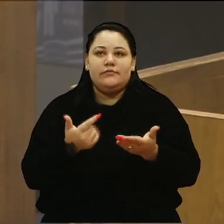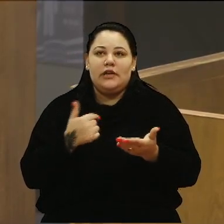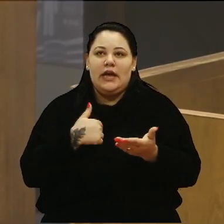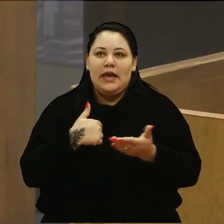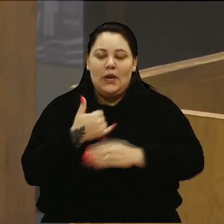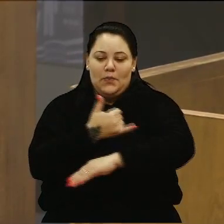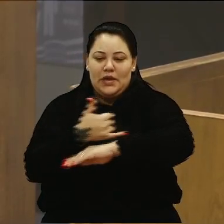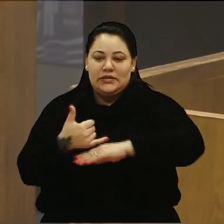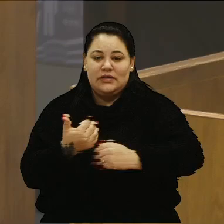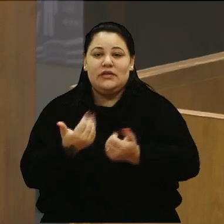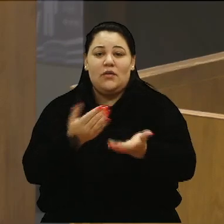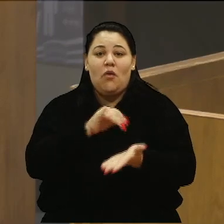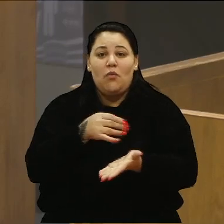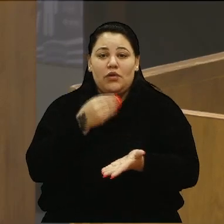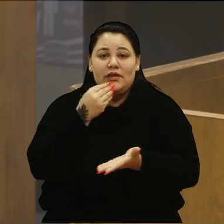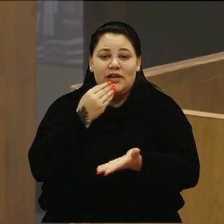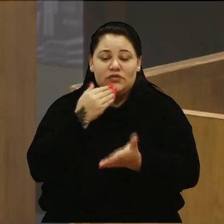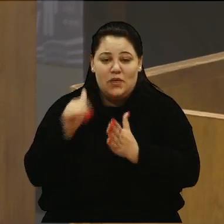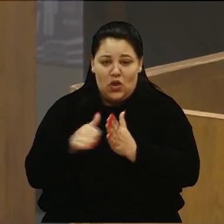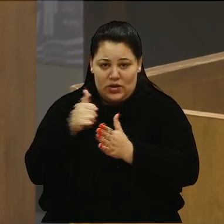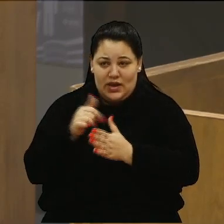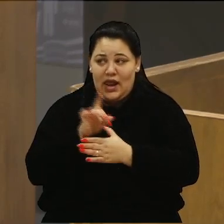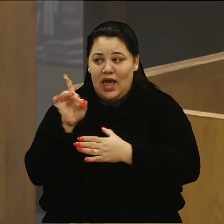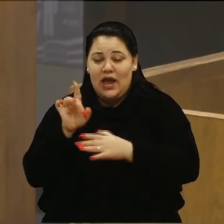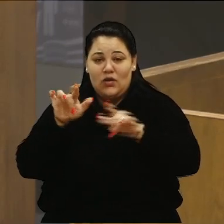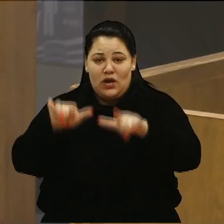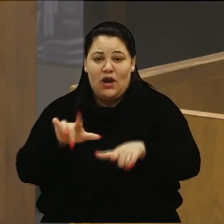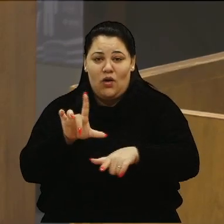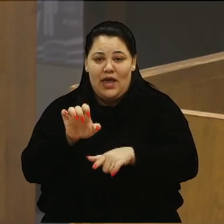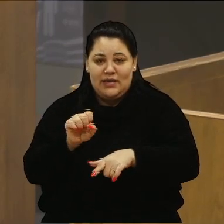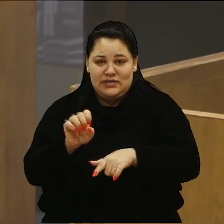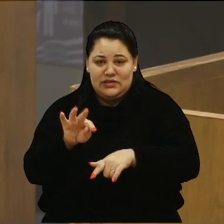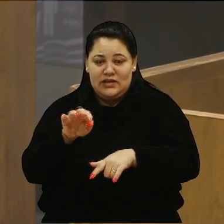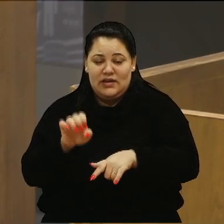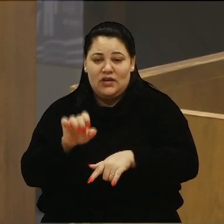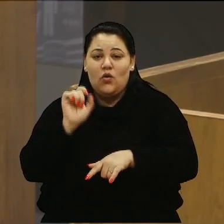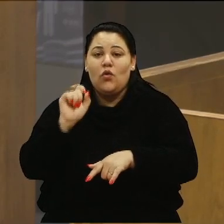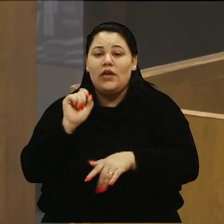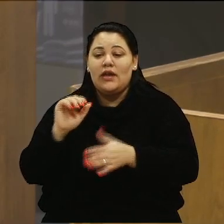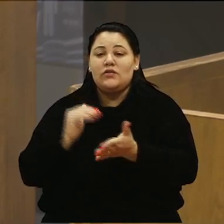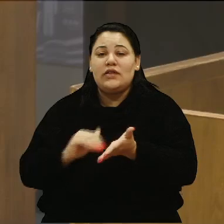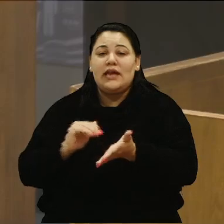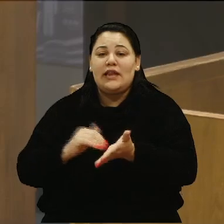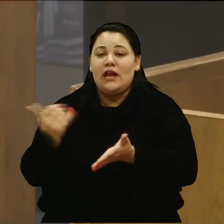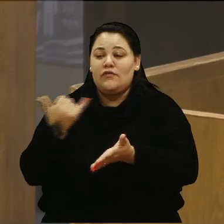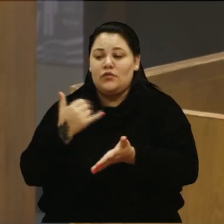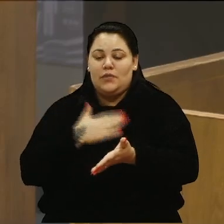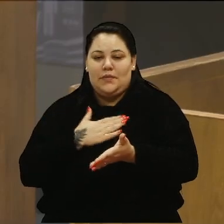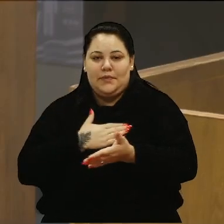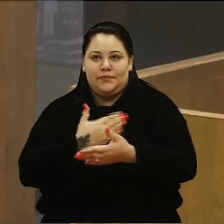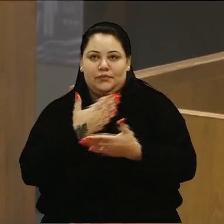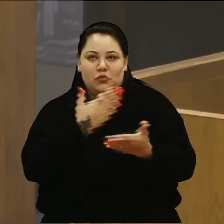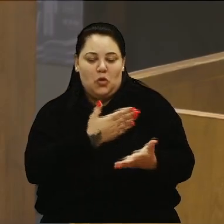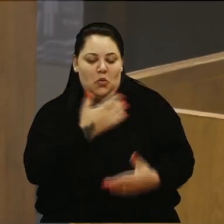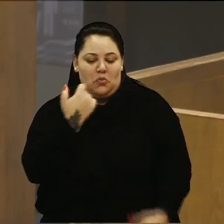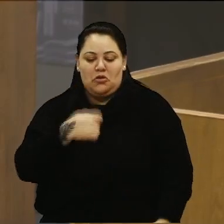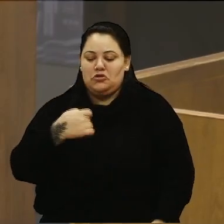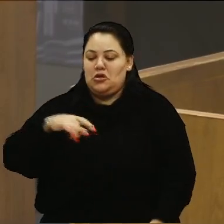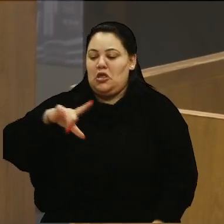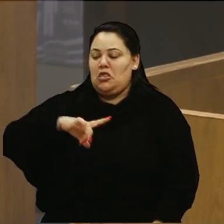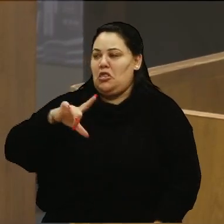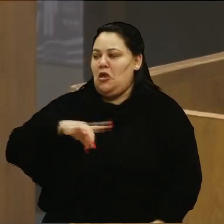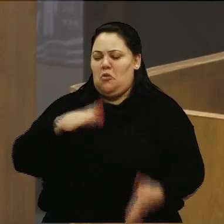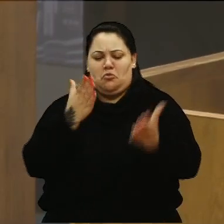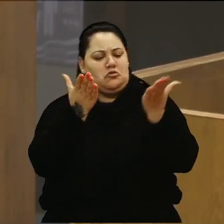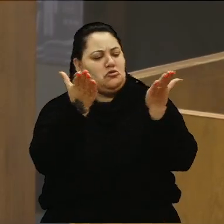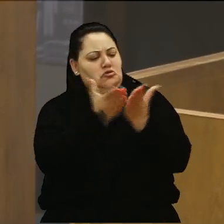uma oportunidade de melhoria lá na Zona Leste. O que o secretário de Trânsito falou para mim, o senhor Elisandro Fiuza? Temos que ter um estudo de